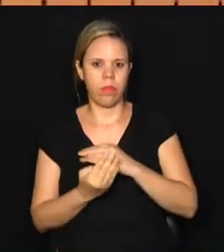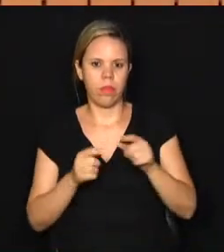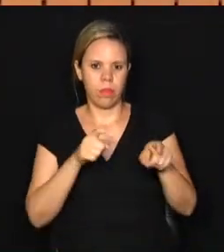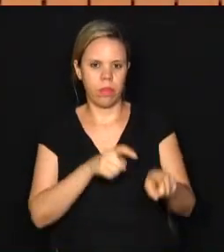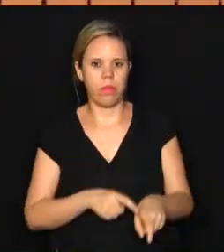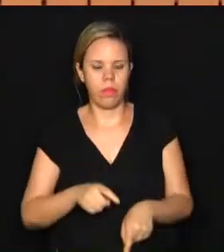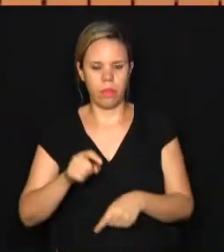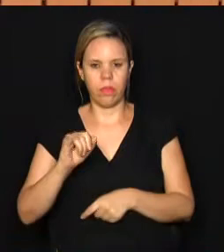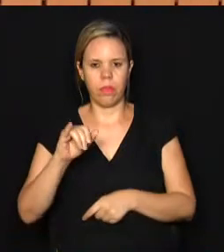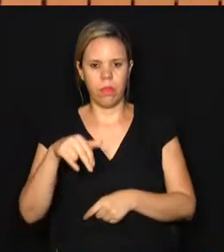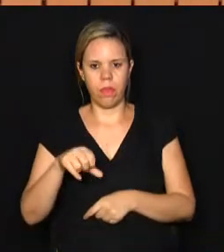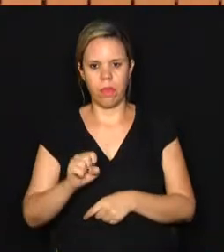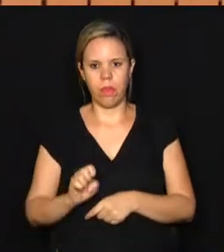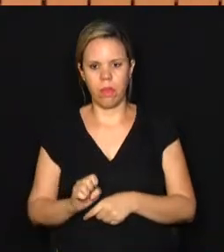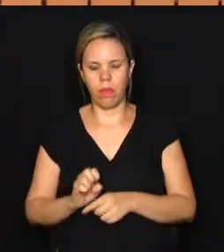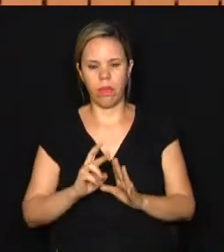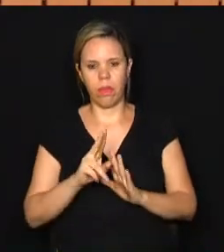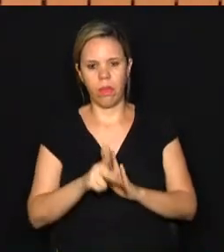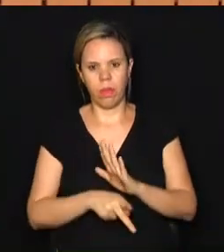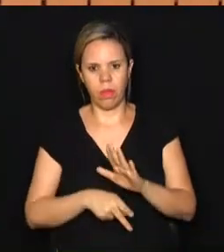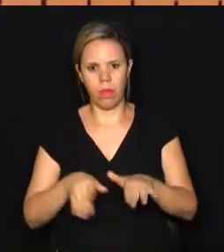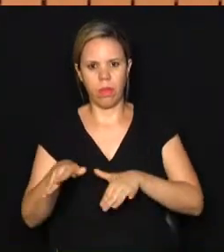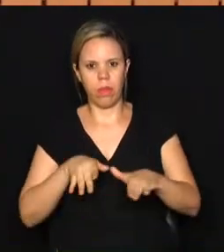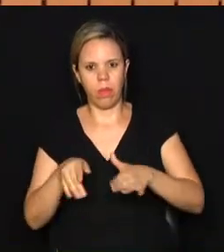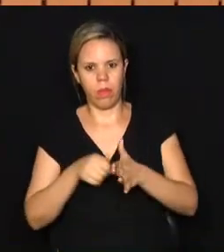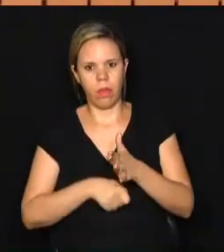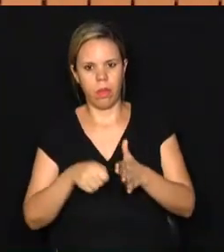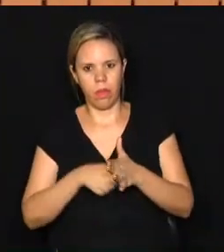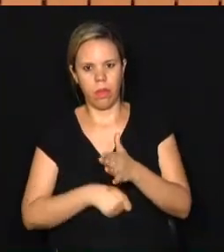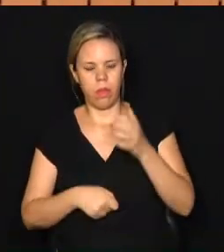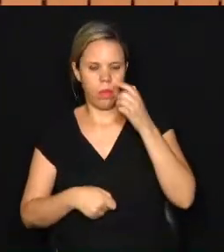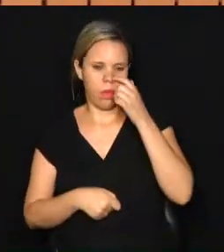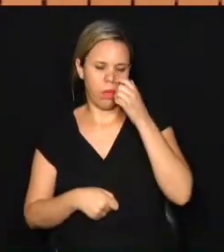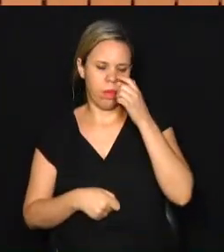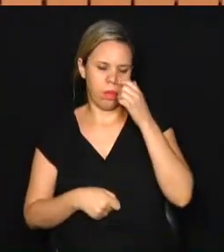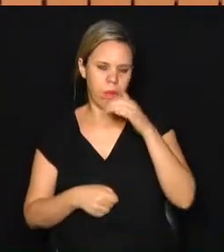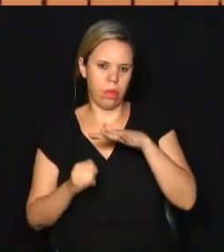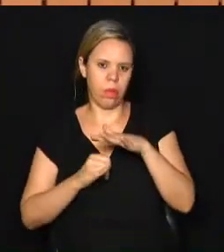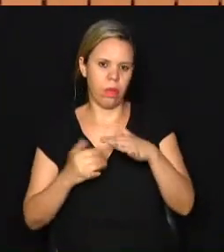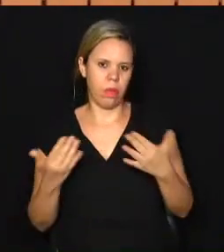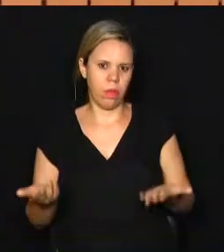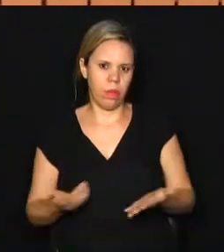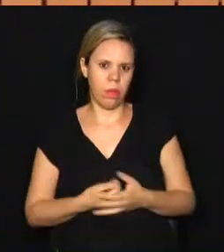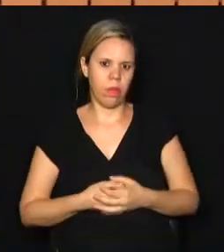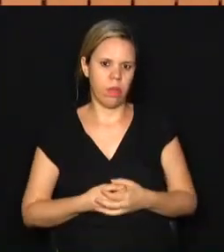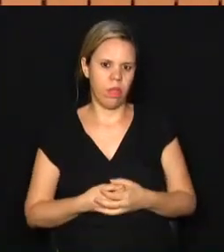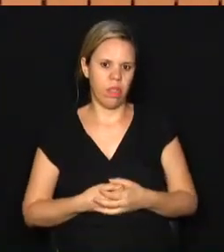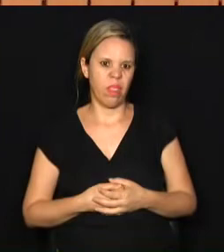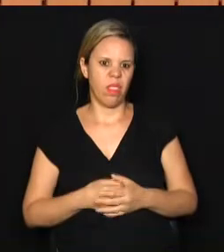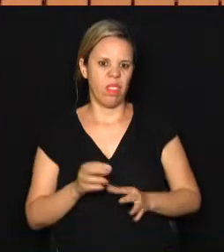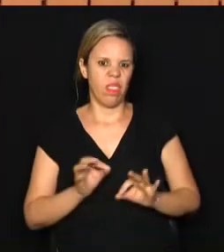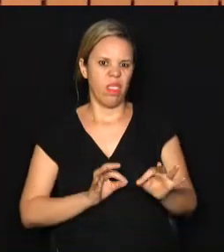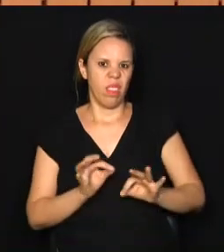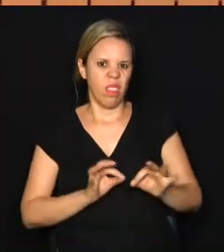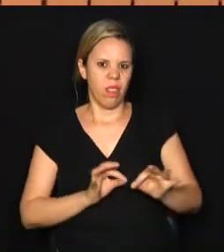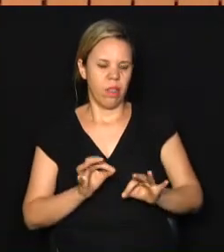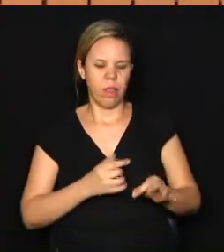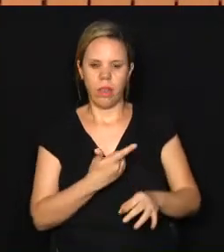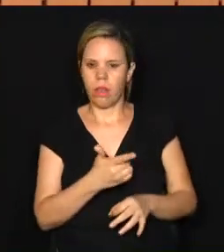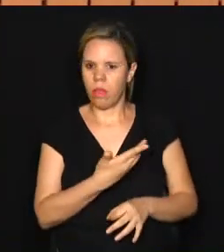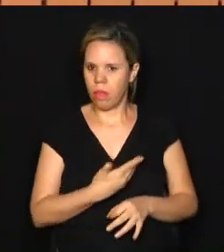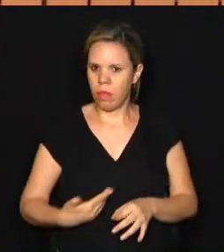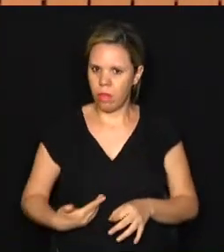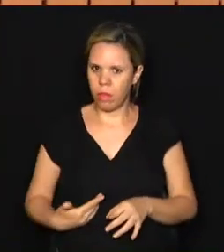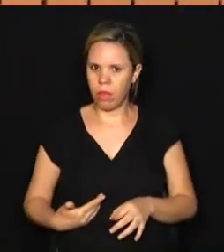Inês, entre os diversos movimentos que estão atuando, as entidades, as organizações não governamentais que